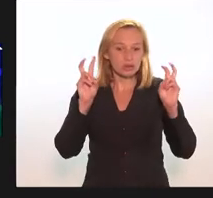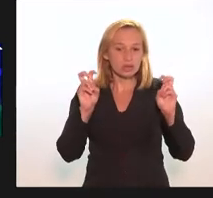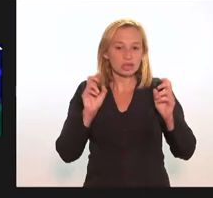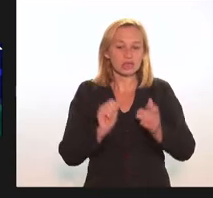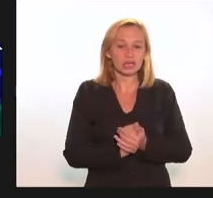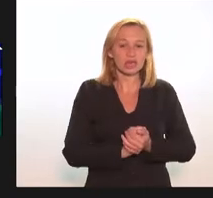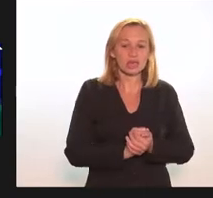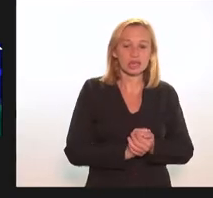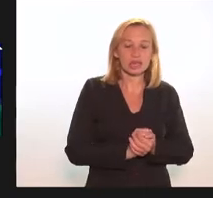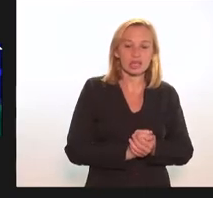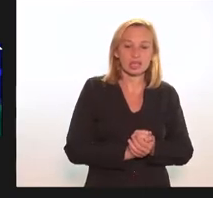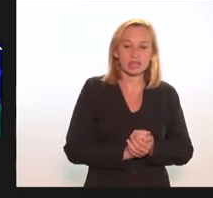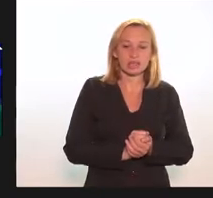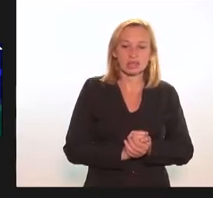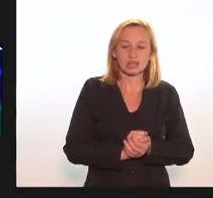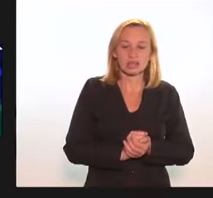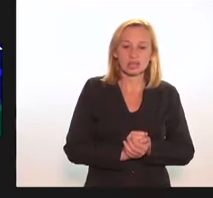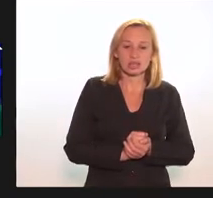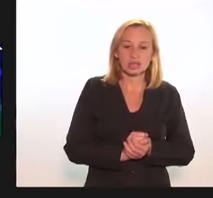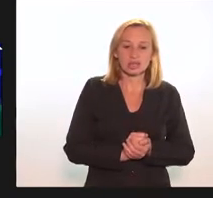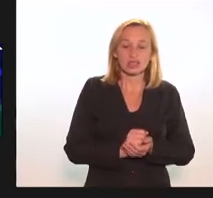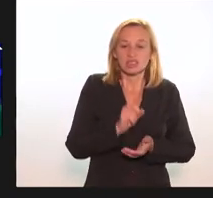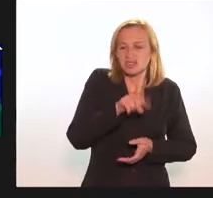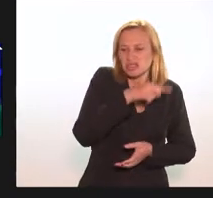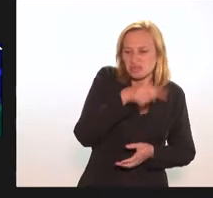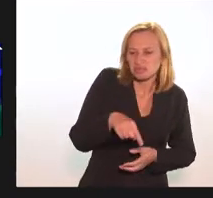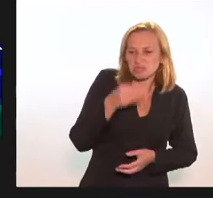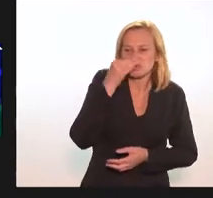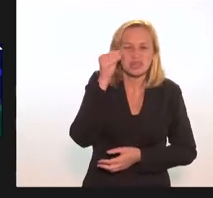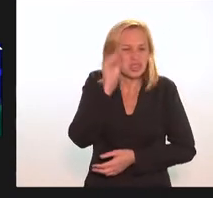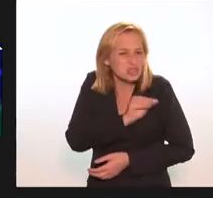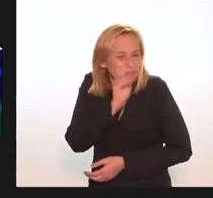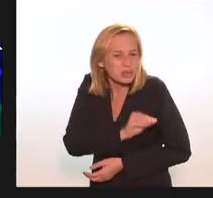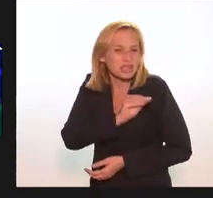censura, é a questão da discriminação,